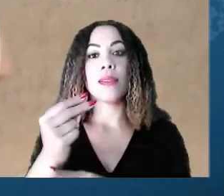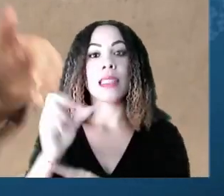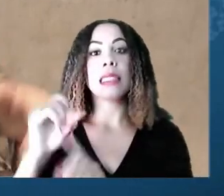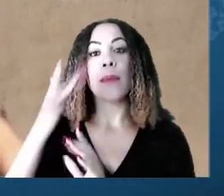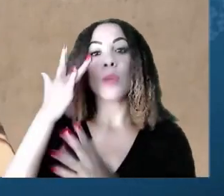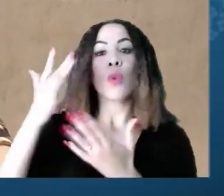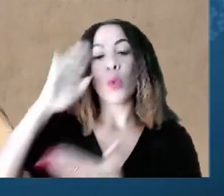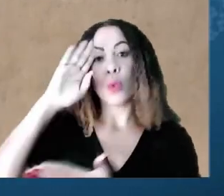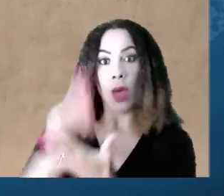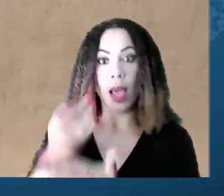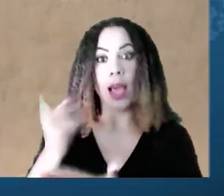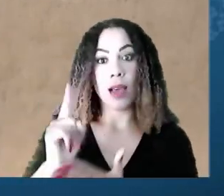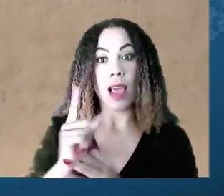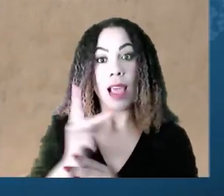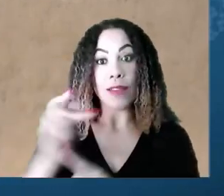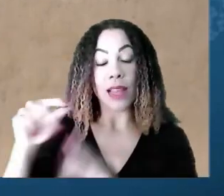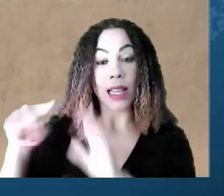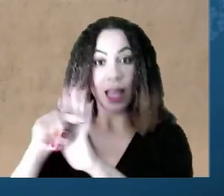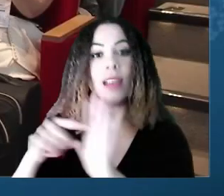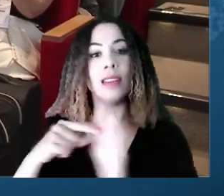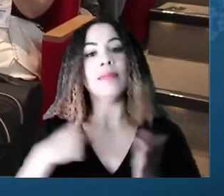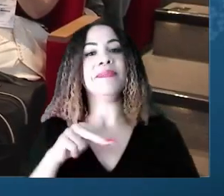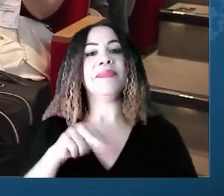minha especialidade. Né? Obrigada.